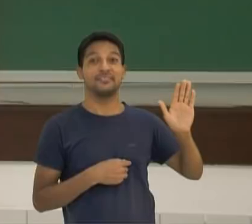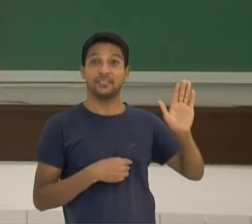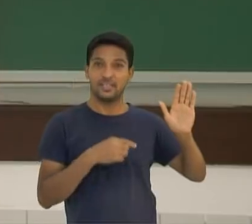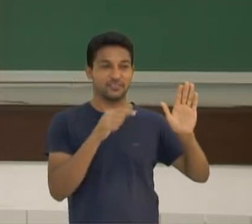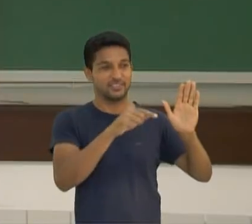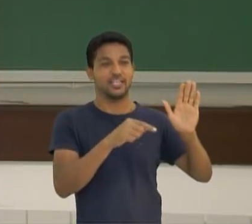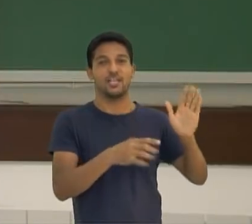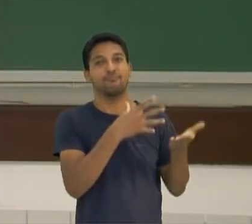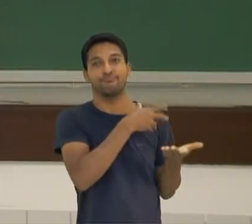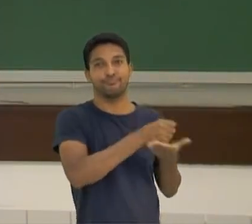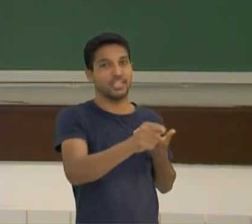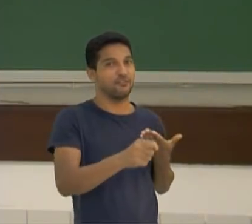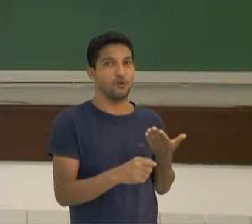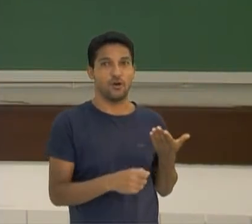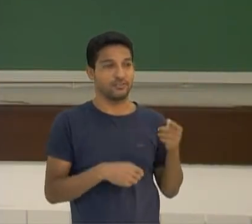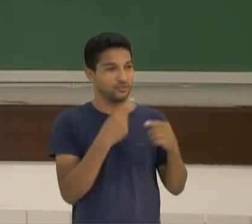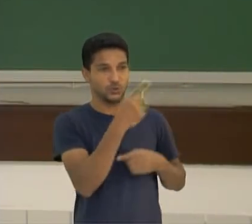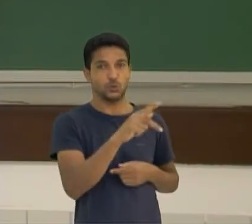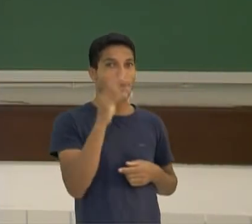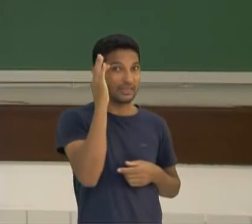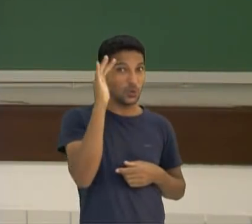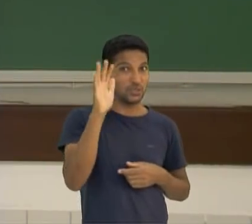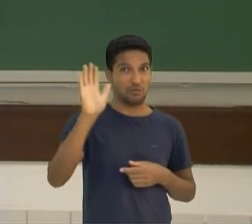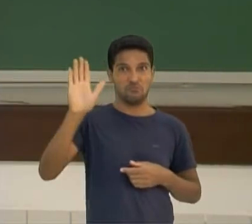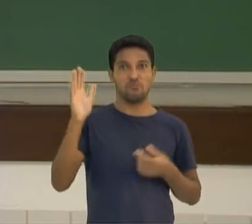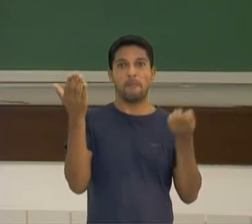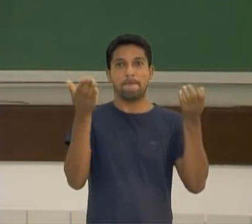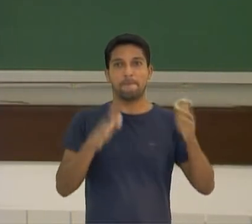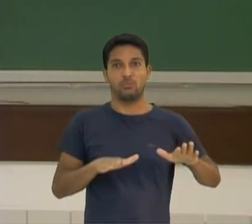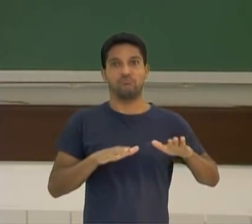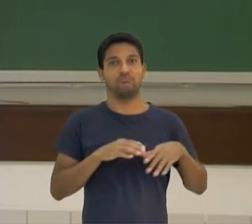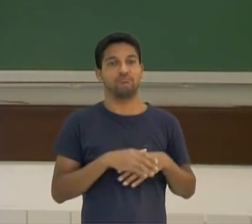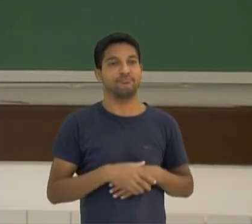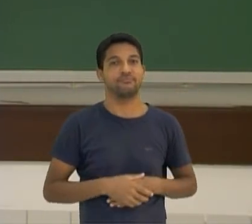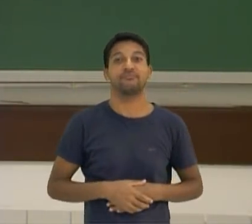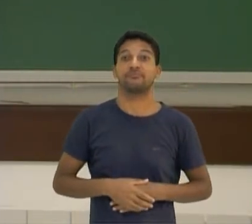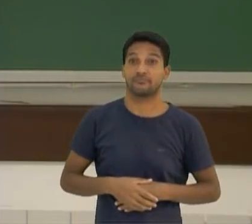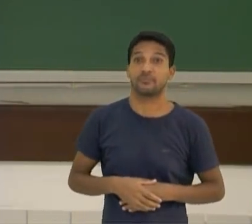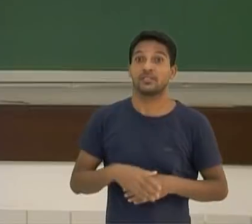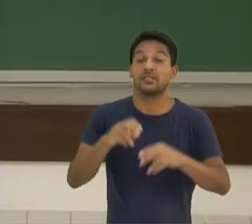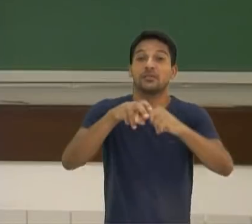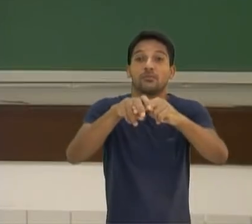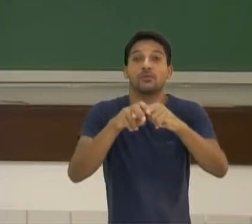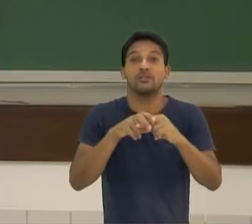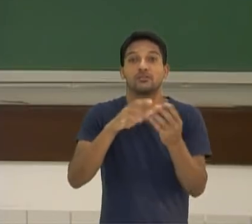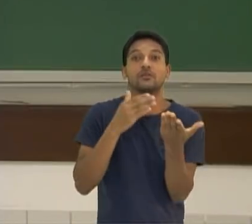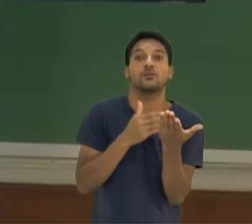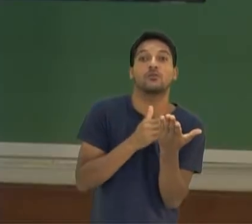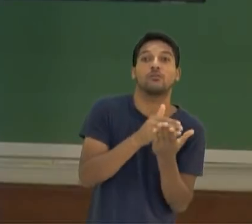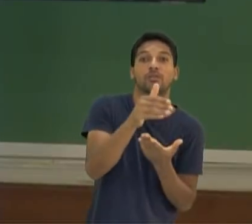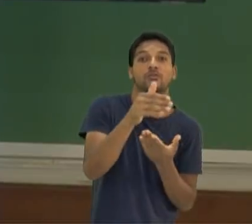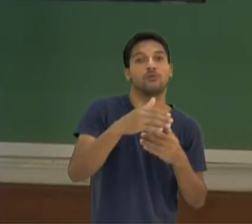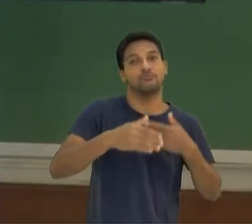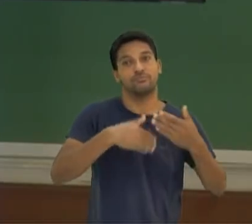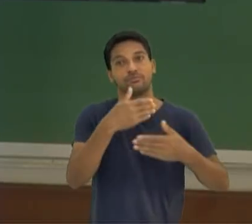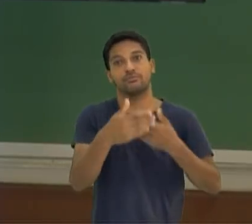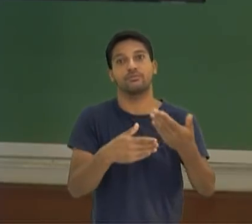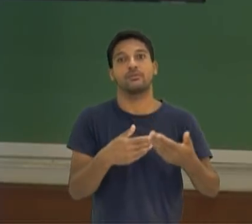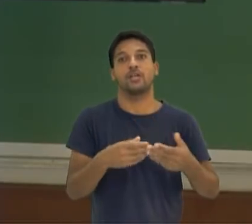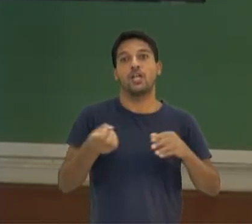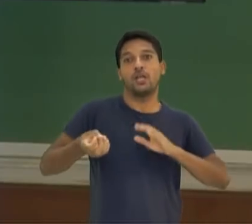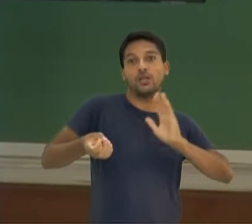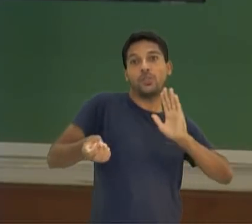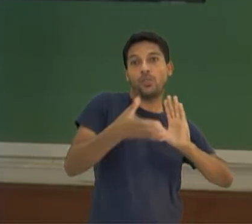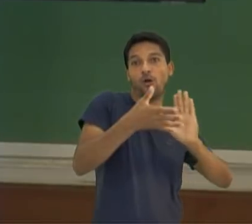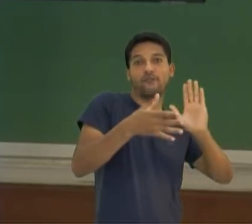já era. E já era mesmo, né? A partir daí se iniciou a queda da teoria da